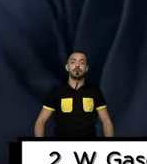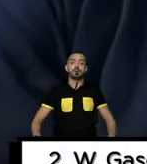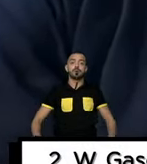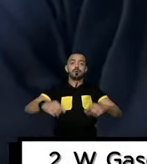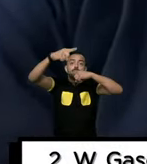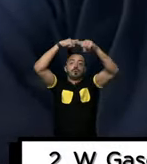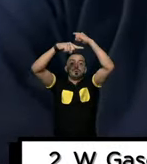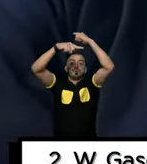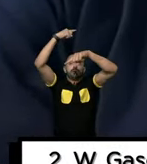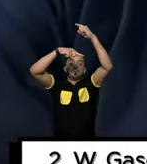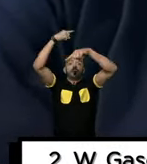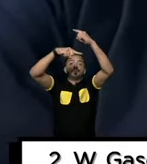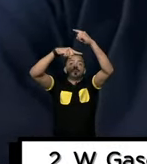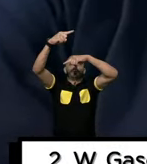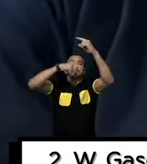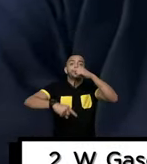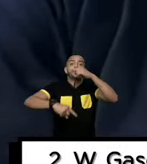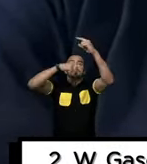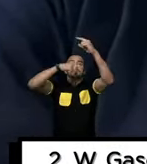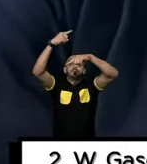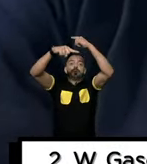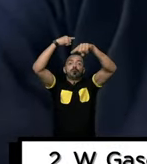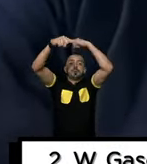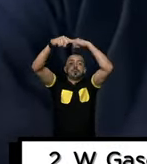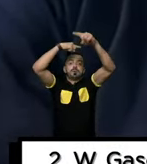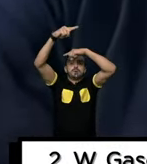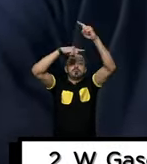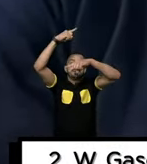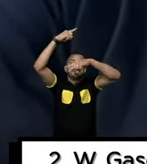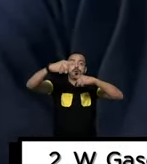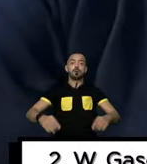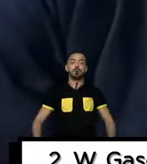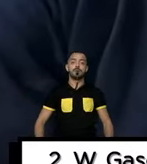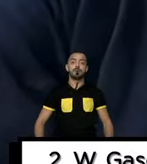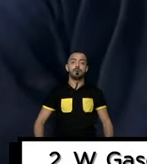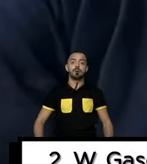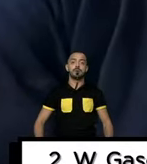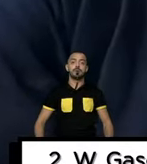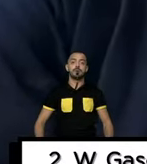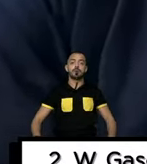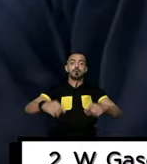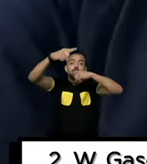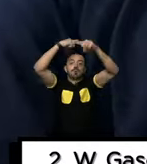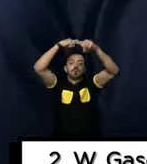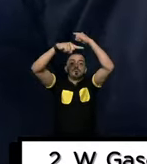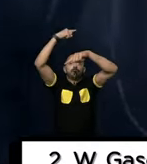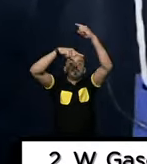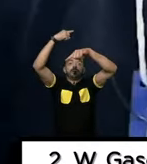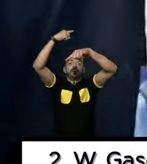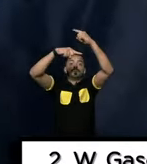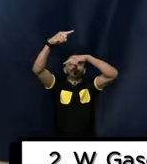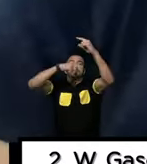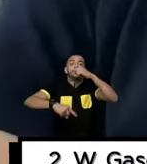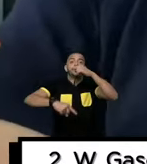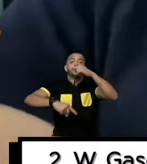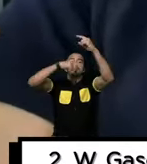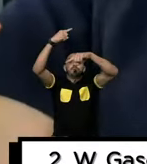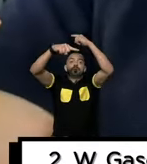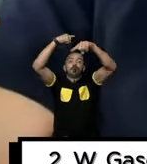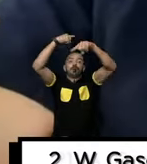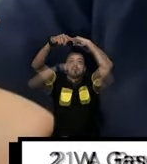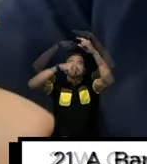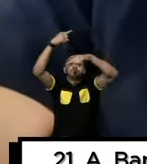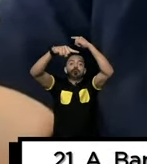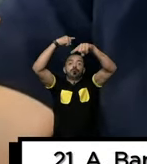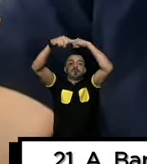vai caminhando tem o zivaldo El o toque agora para o gasolina gasolina vai ter que recuar recua vai lá o Cruzeiro vai pro ataque